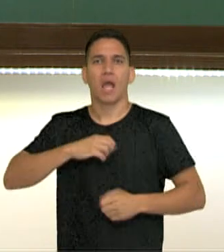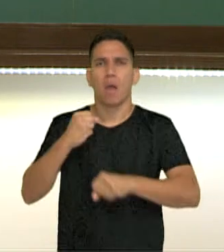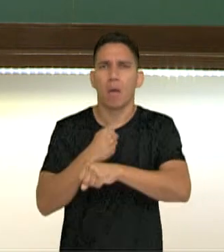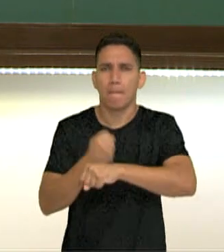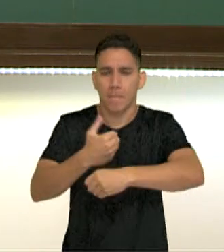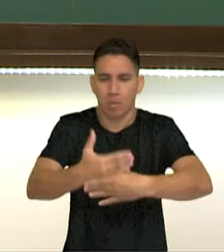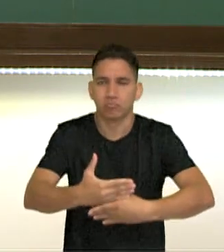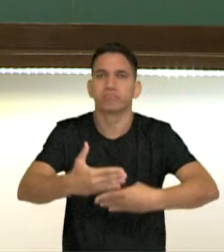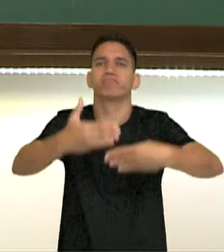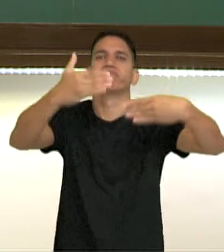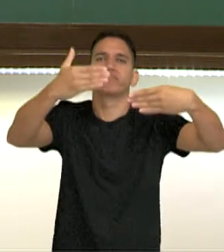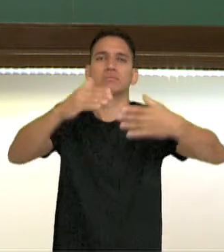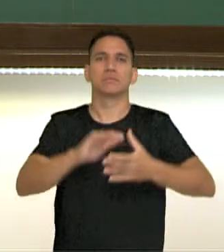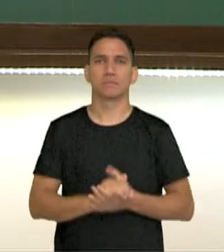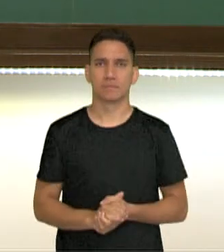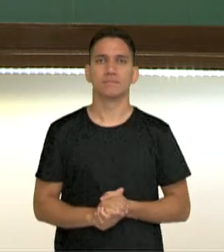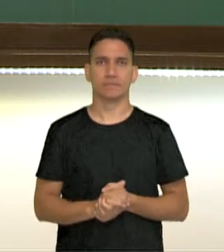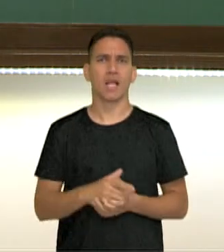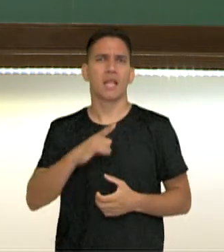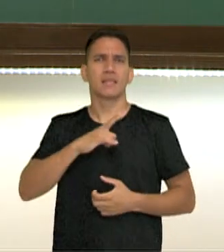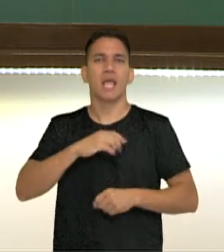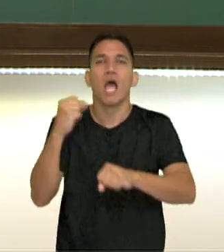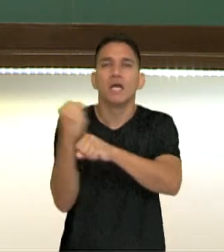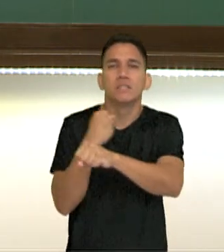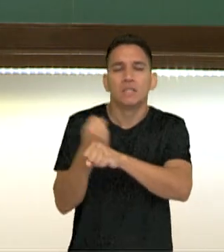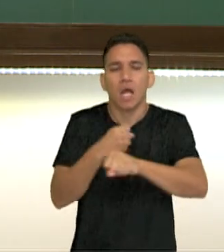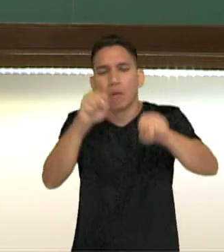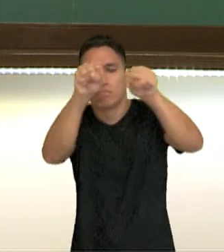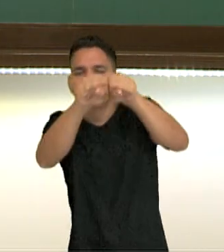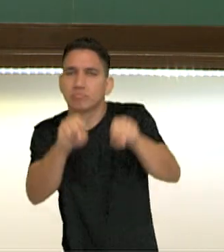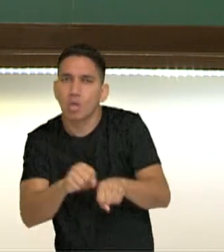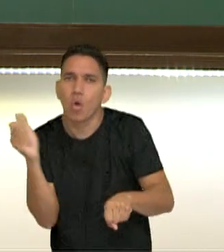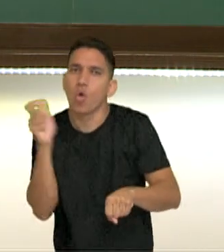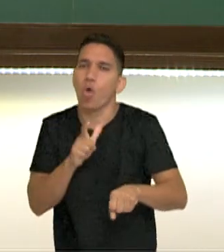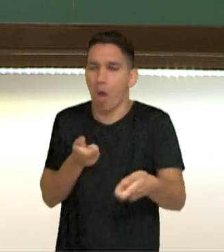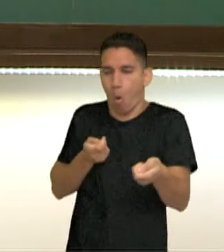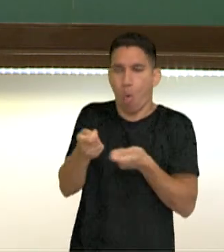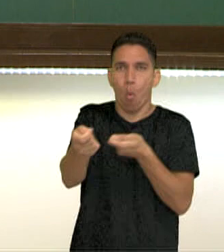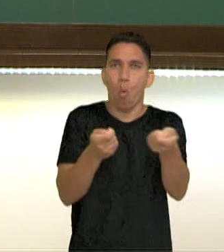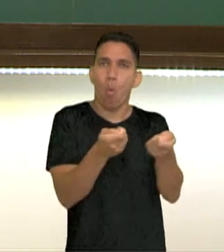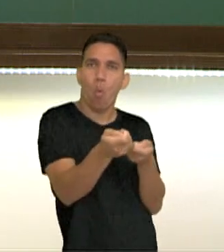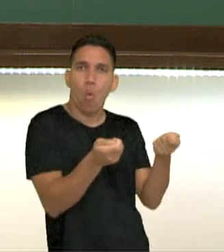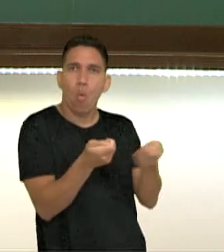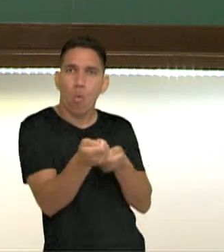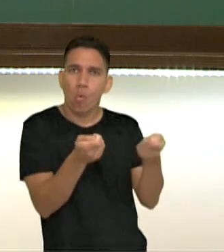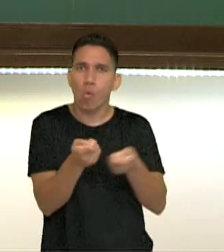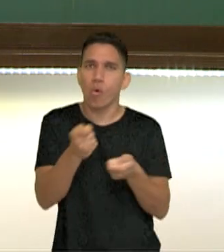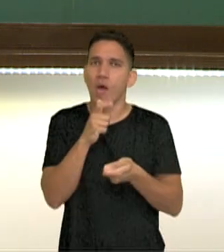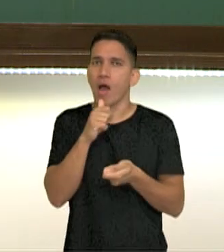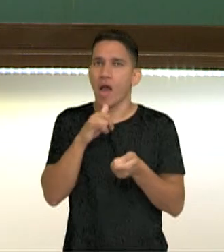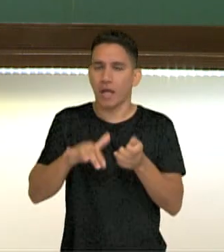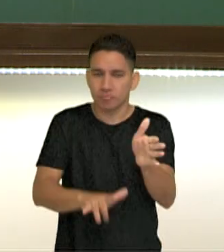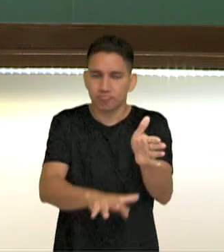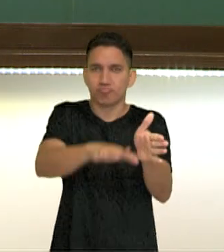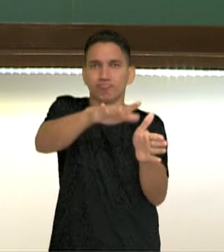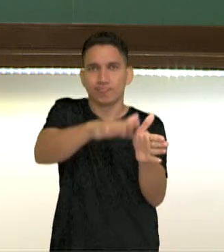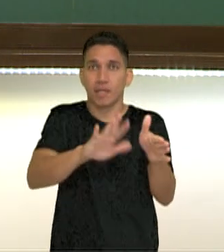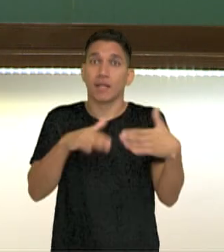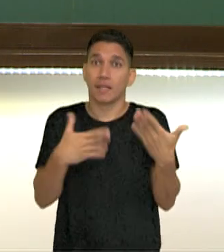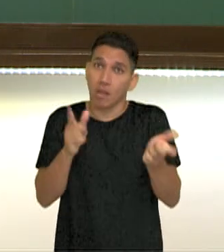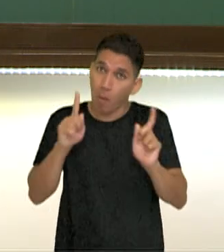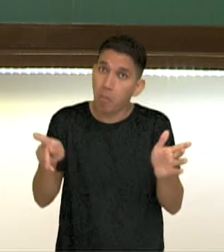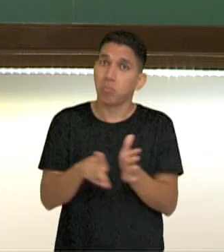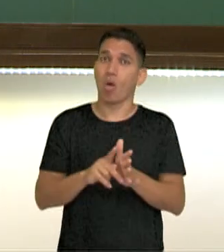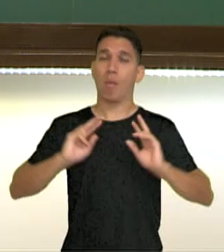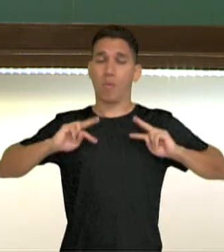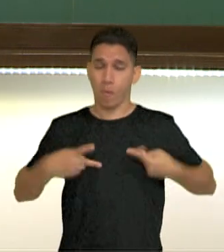barragens, né? Sistemas que suportassem inclusive as inundações do Rio Nilo. Então o trabalho humano é